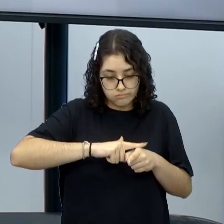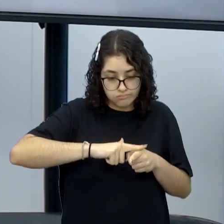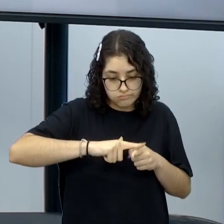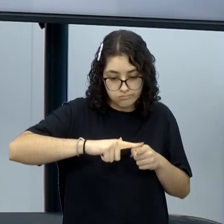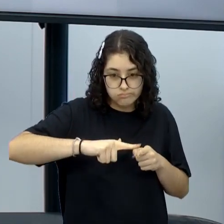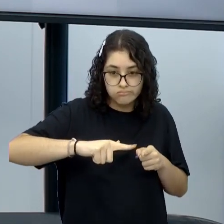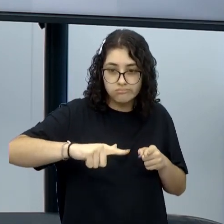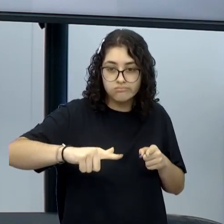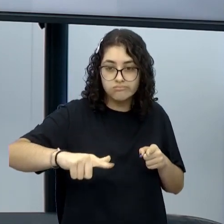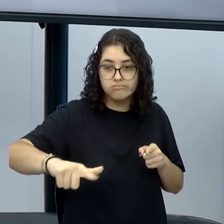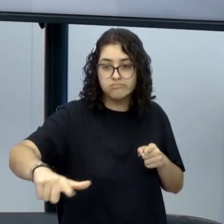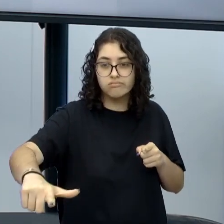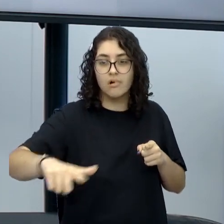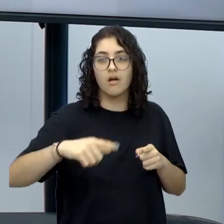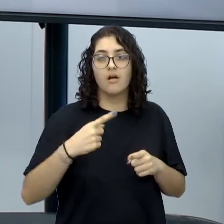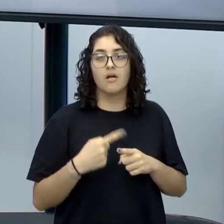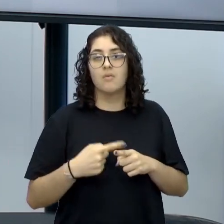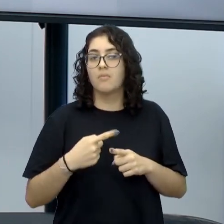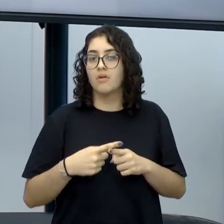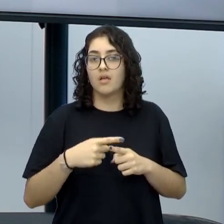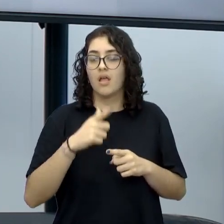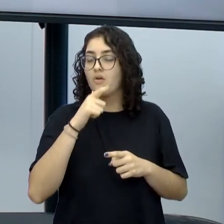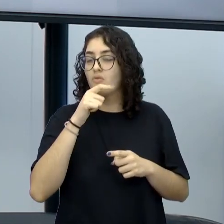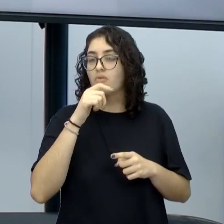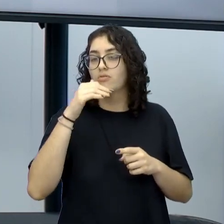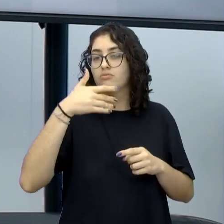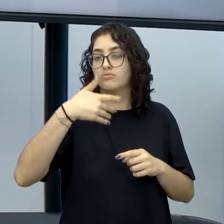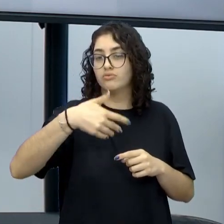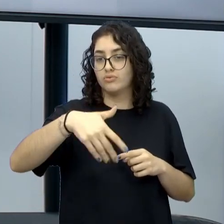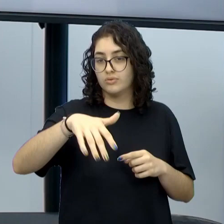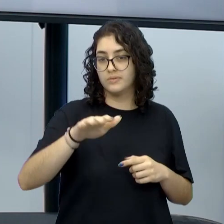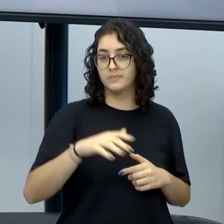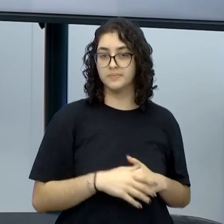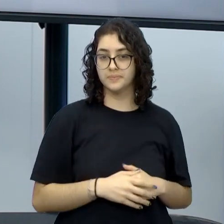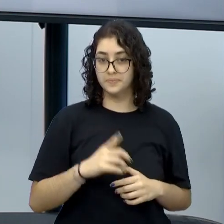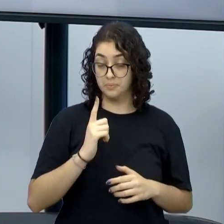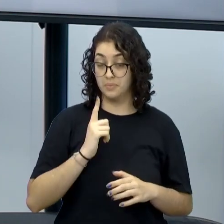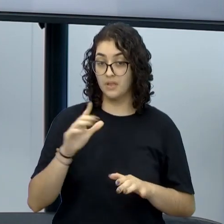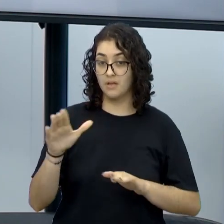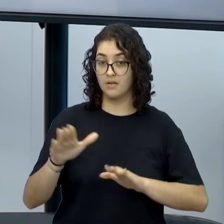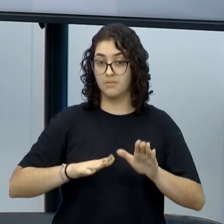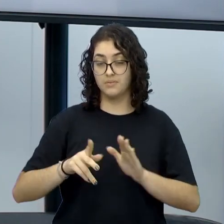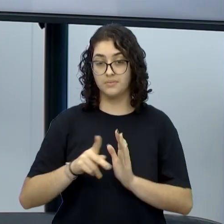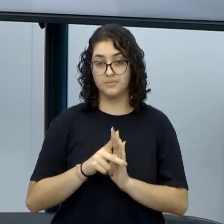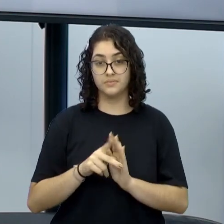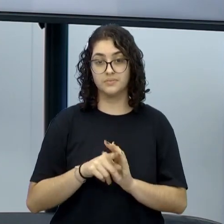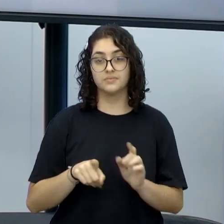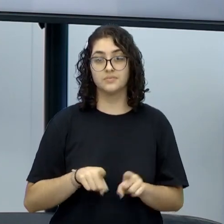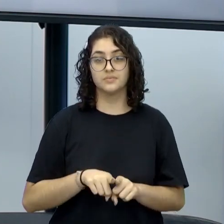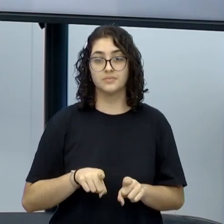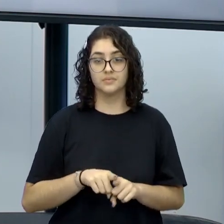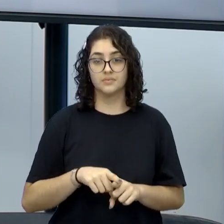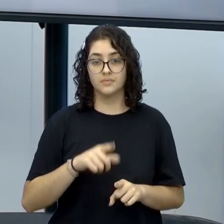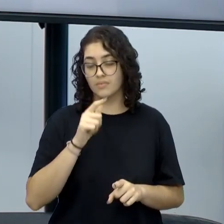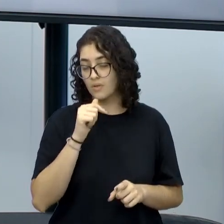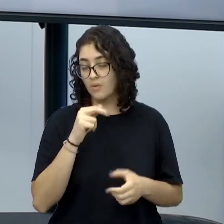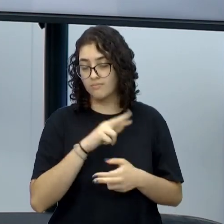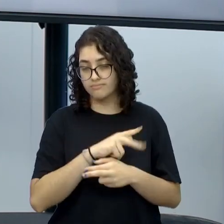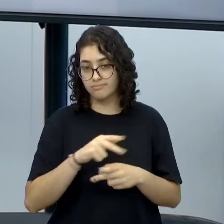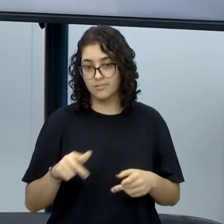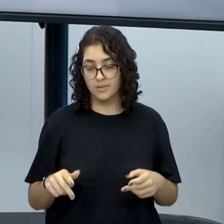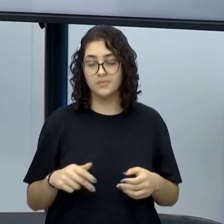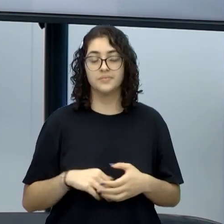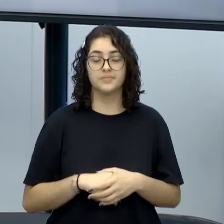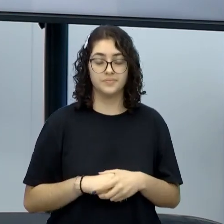de areia, porque justamente a maré desceu. A gente tem esses movimentos, a gente tem o movimento das correntes, tanto